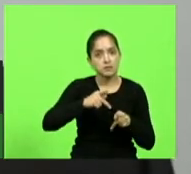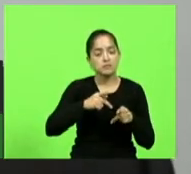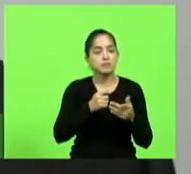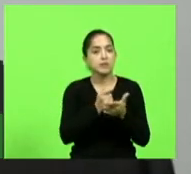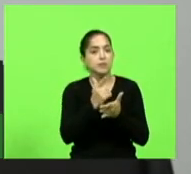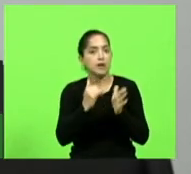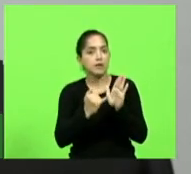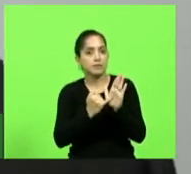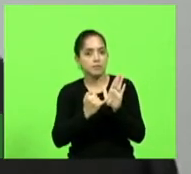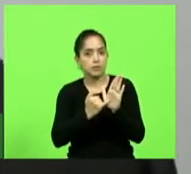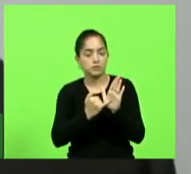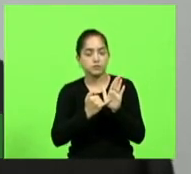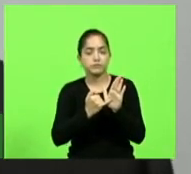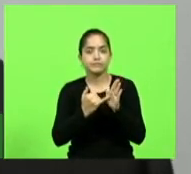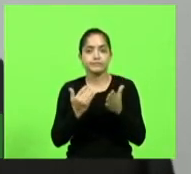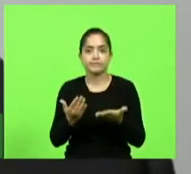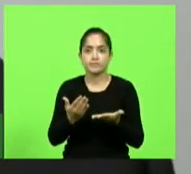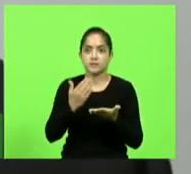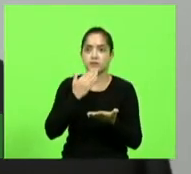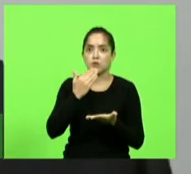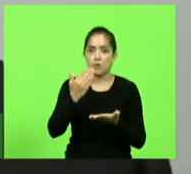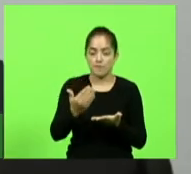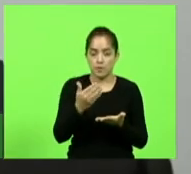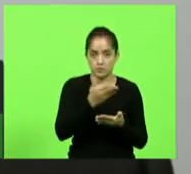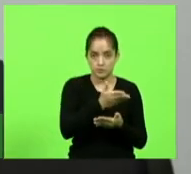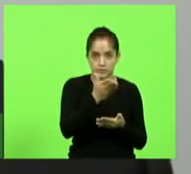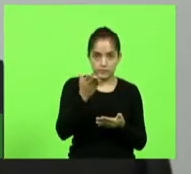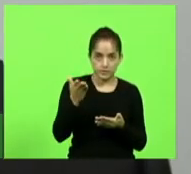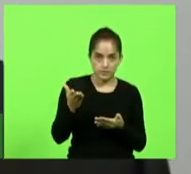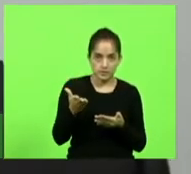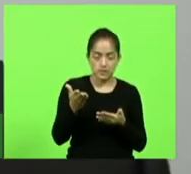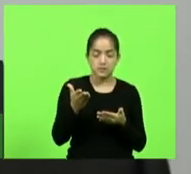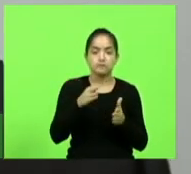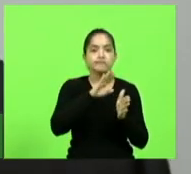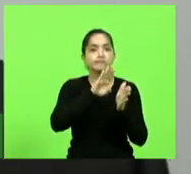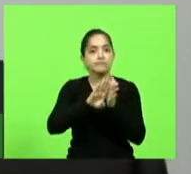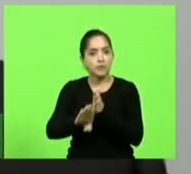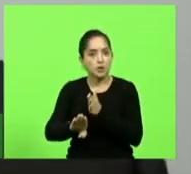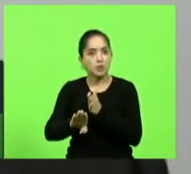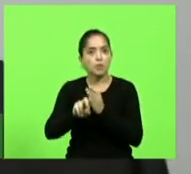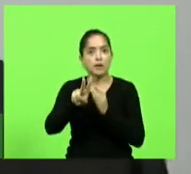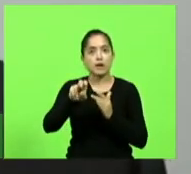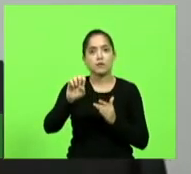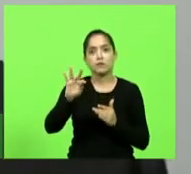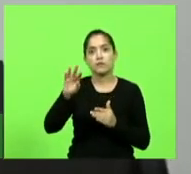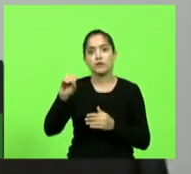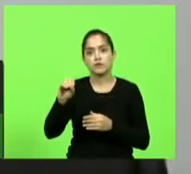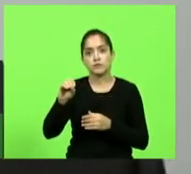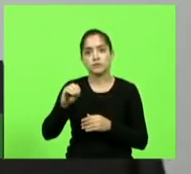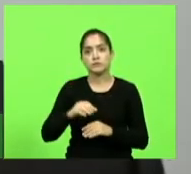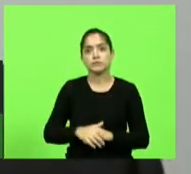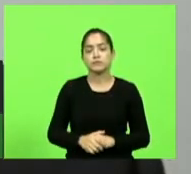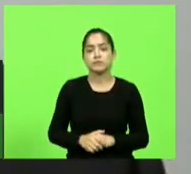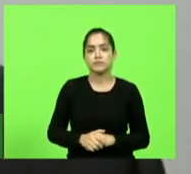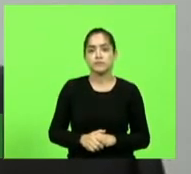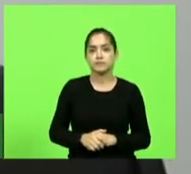catarinense. E assim eu peço aos nobres deputados que possa derrubar o veto do governador. Muito